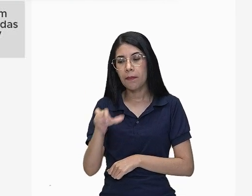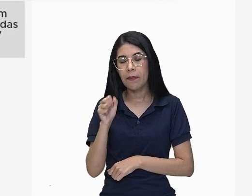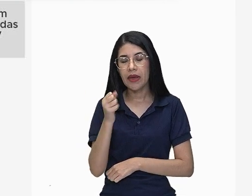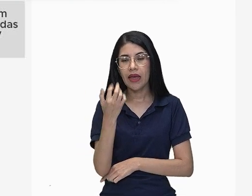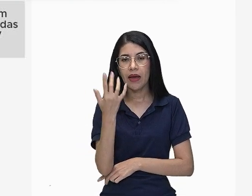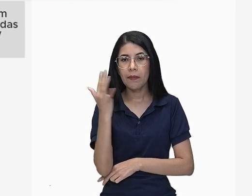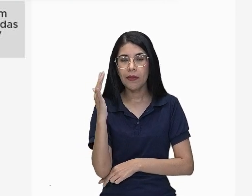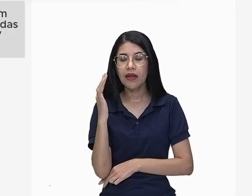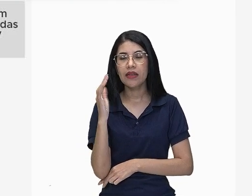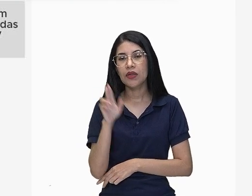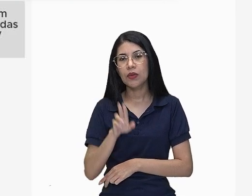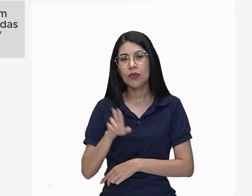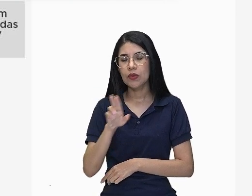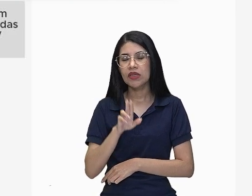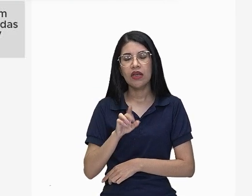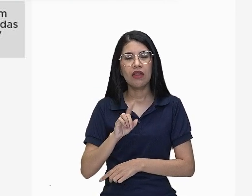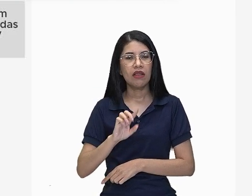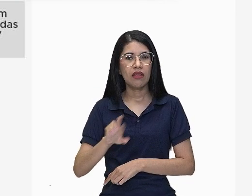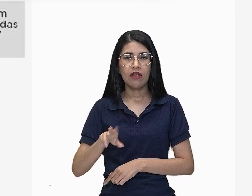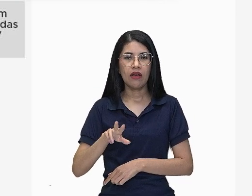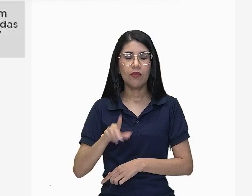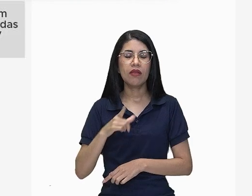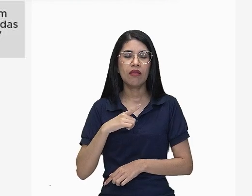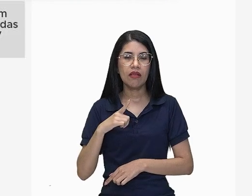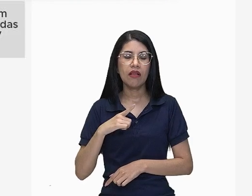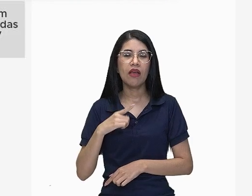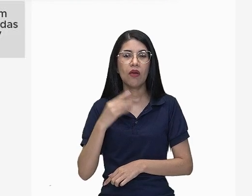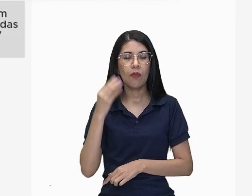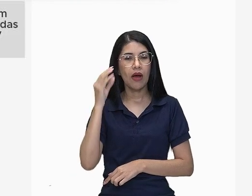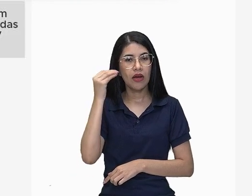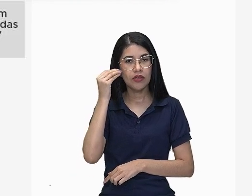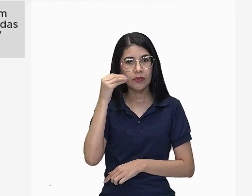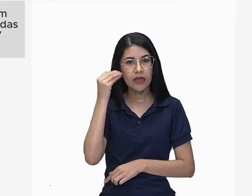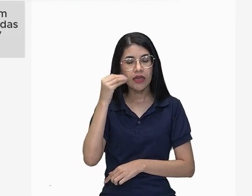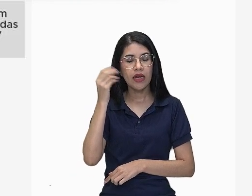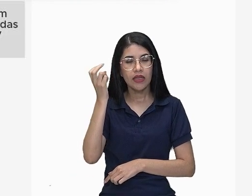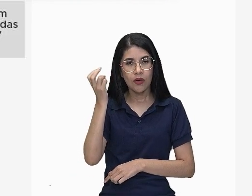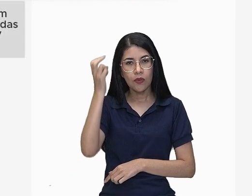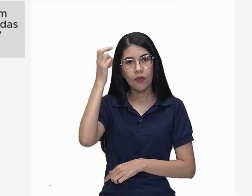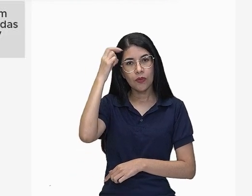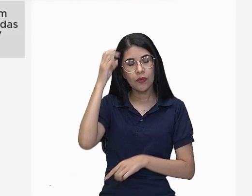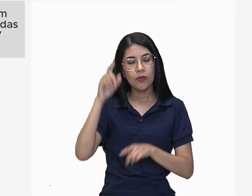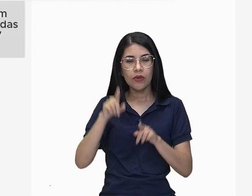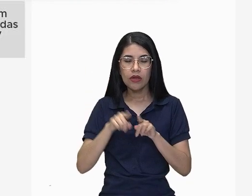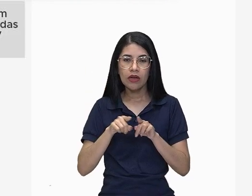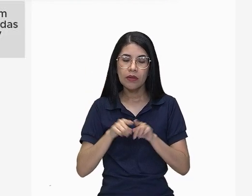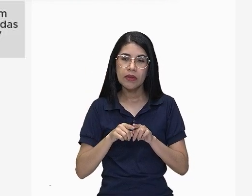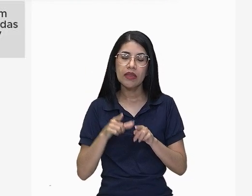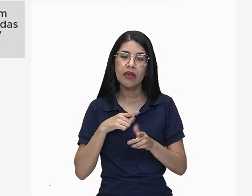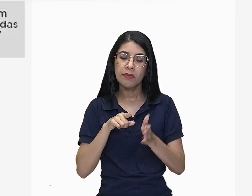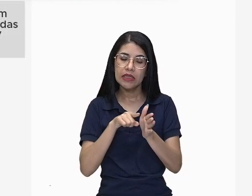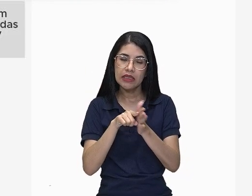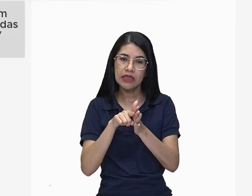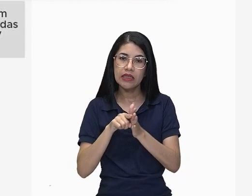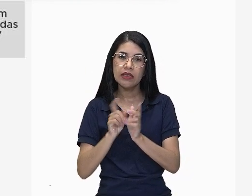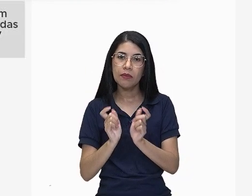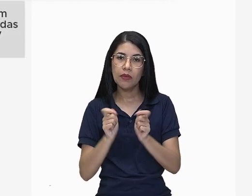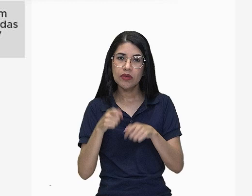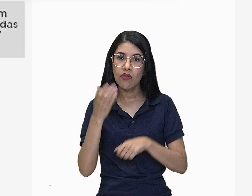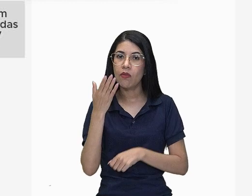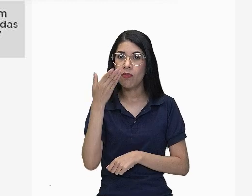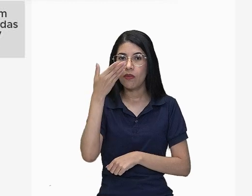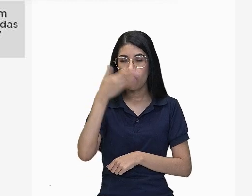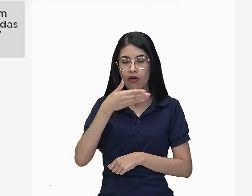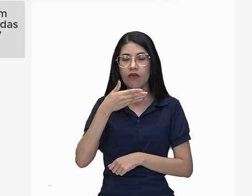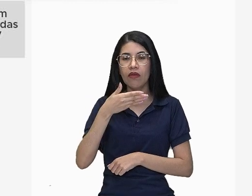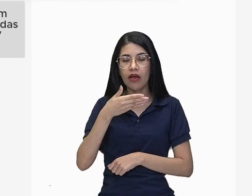usei. Claro, existe todo um saber popular através de experiências, né? Hoje nós também temos pesquisas para comprovar, tá? Mas